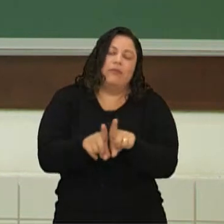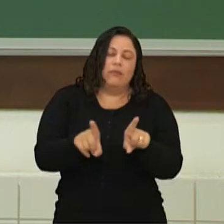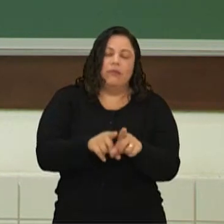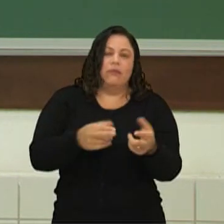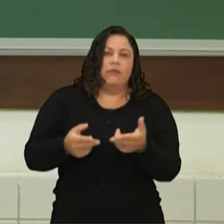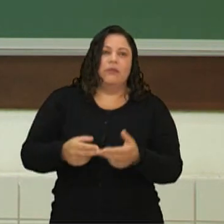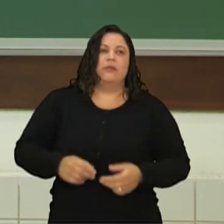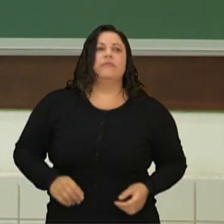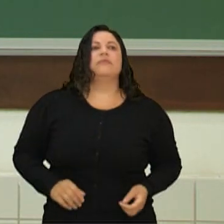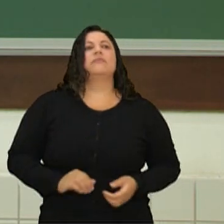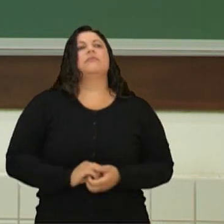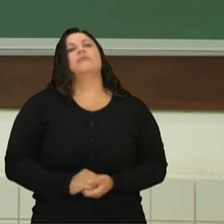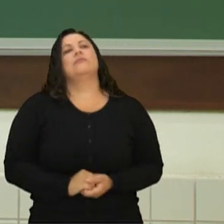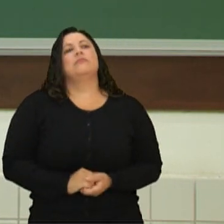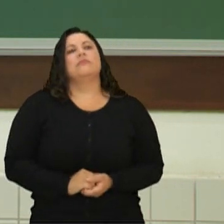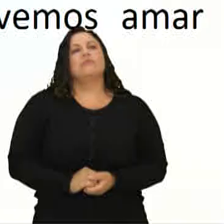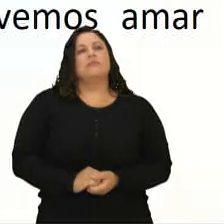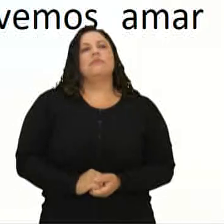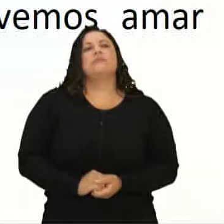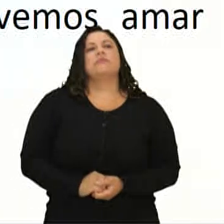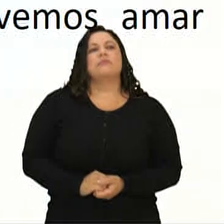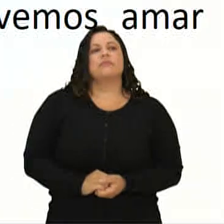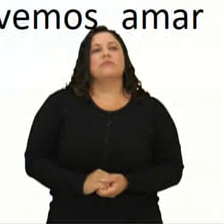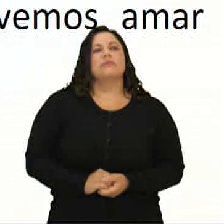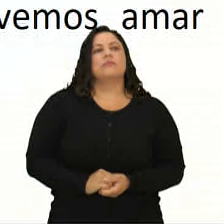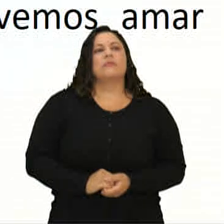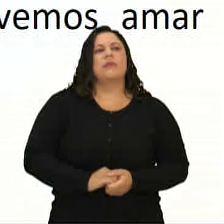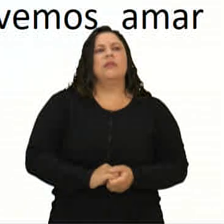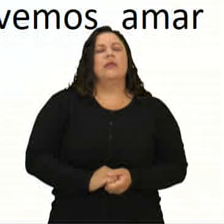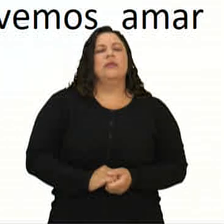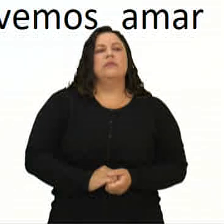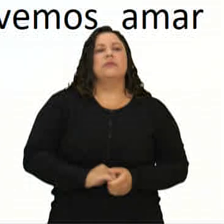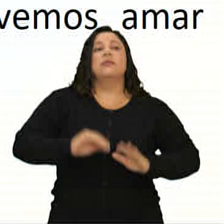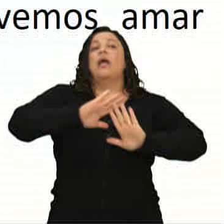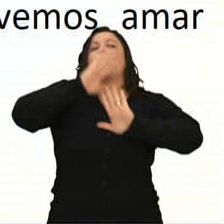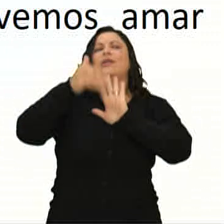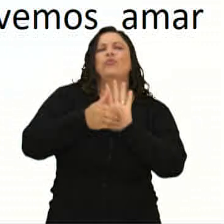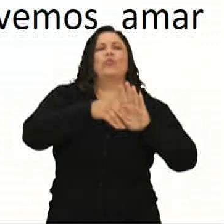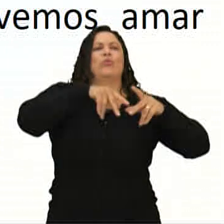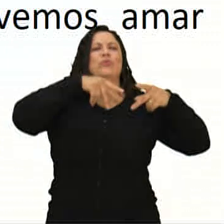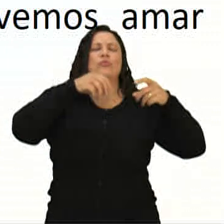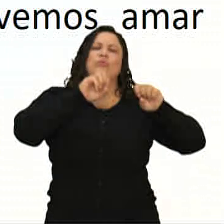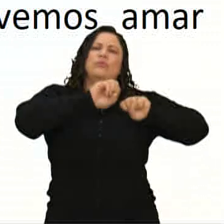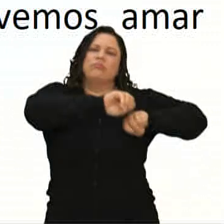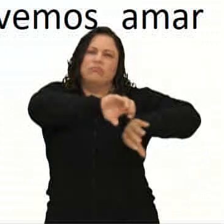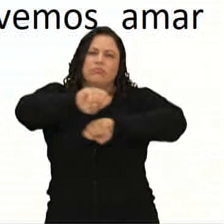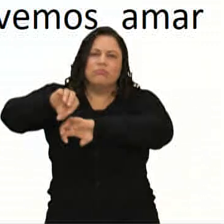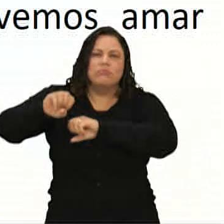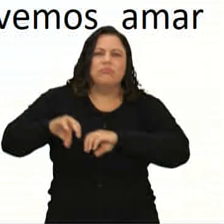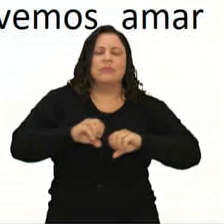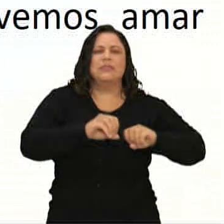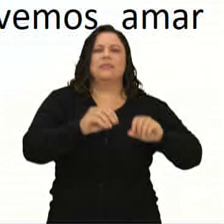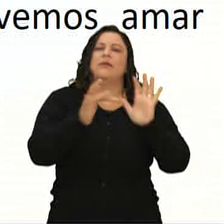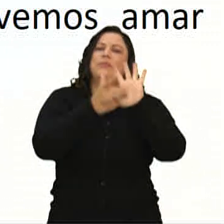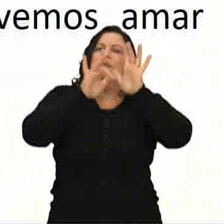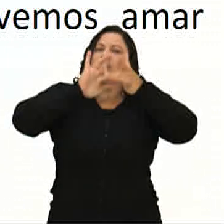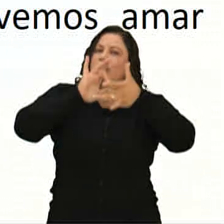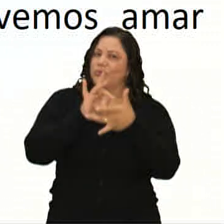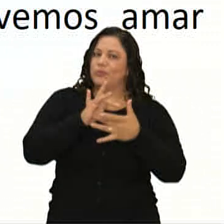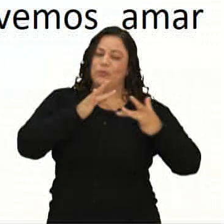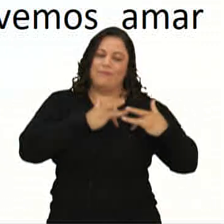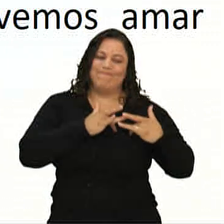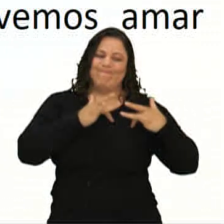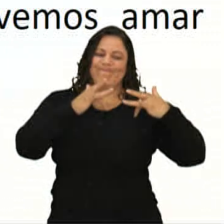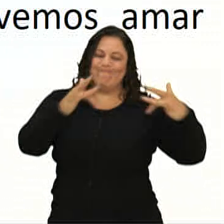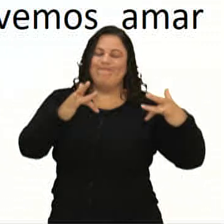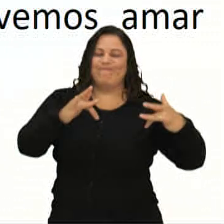Tá? Em todas as pregações de Jesus, a caridade é proclamada como um mandamento-chave.